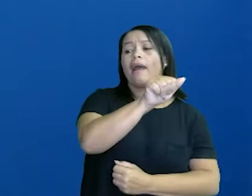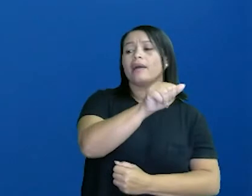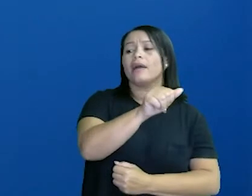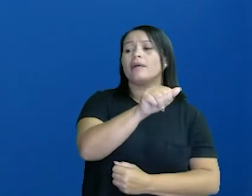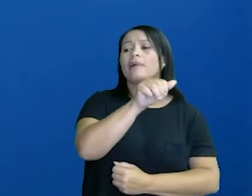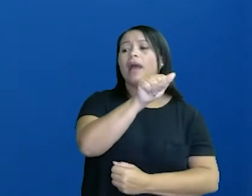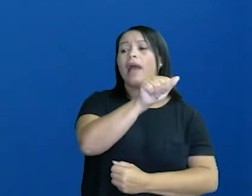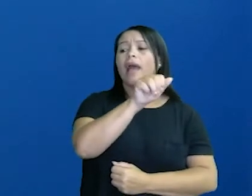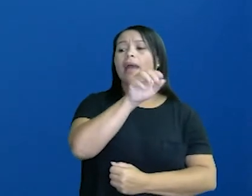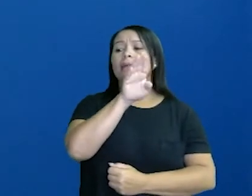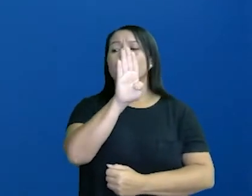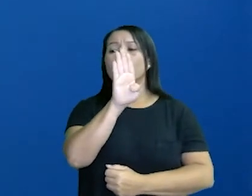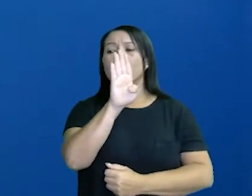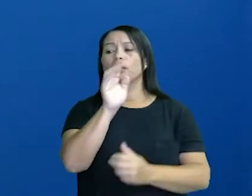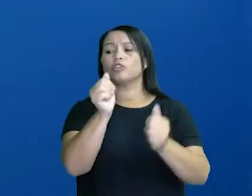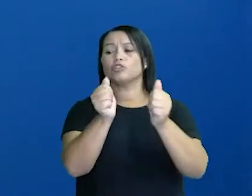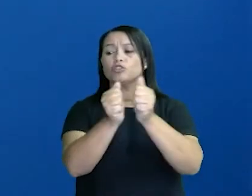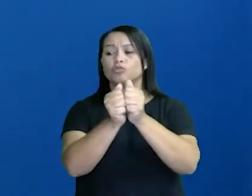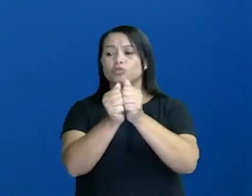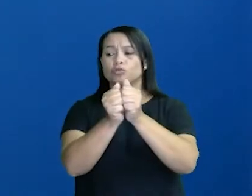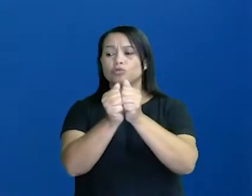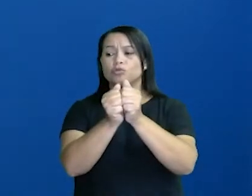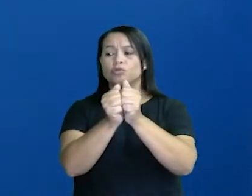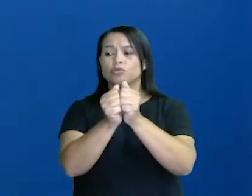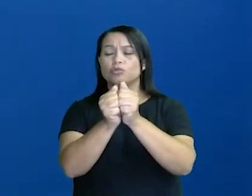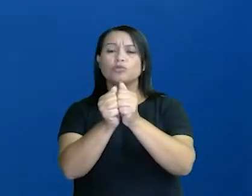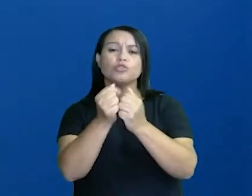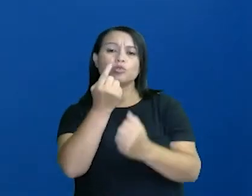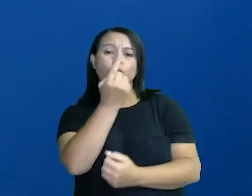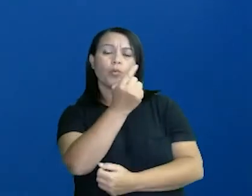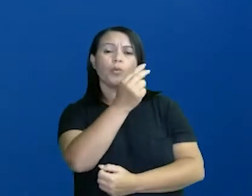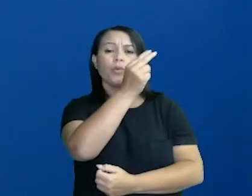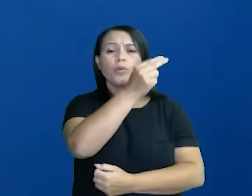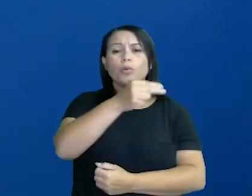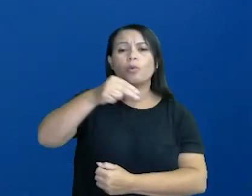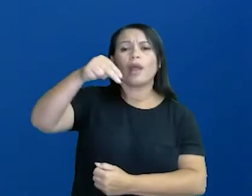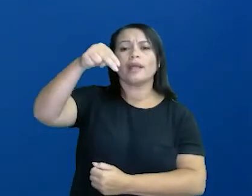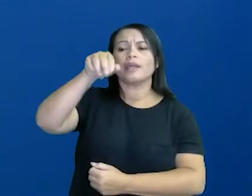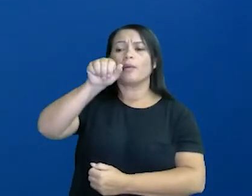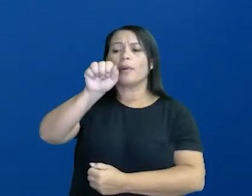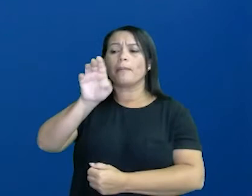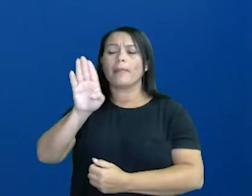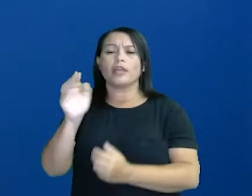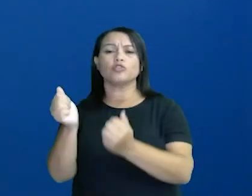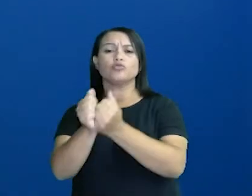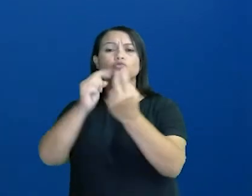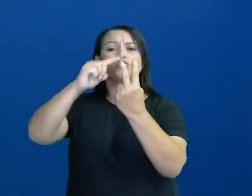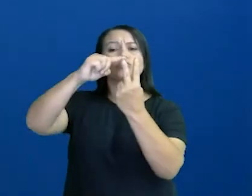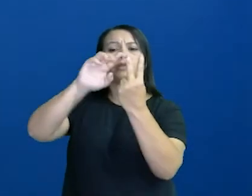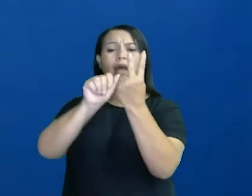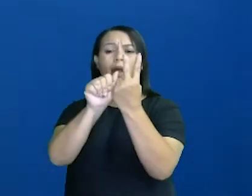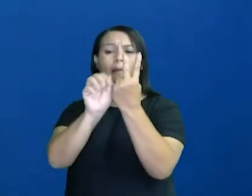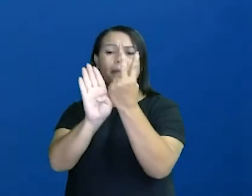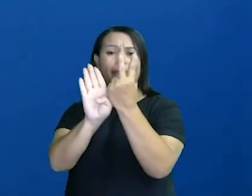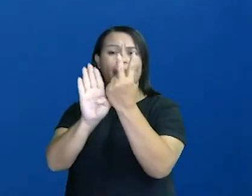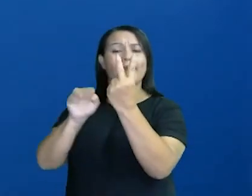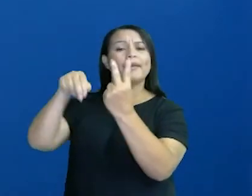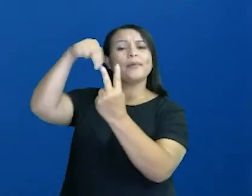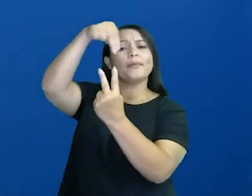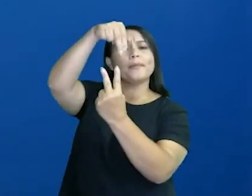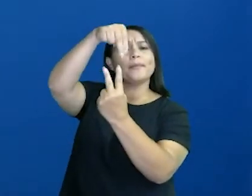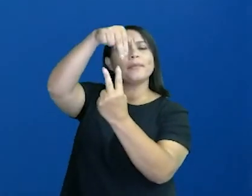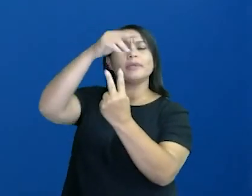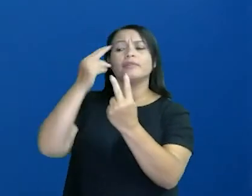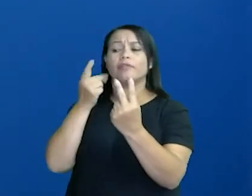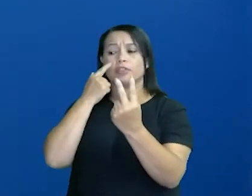A e B juntos e o radical o único radical e um único índice olha aqui